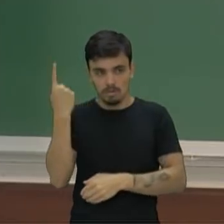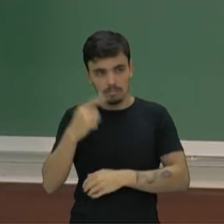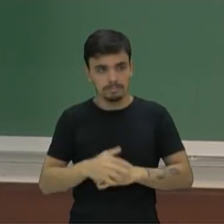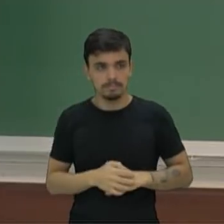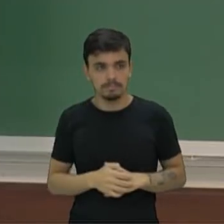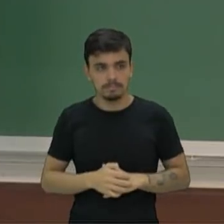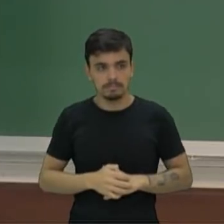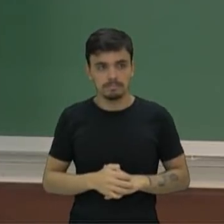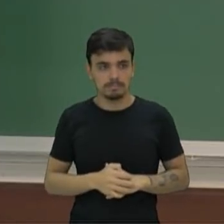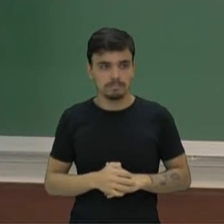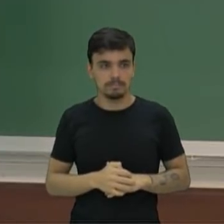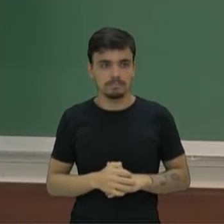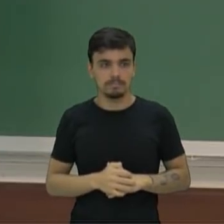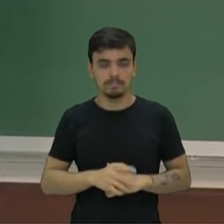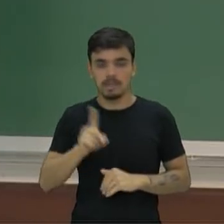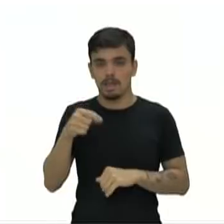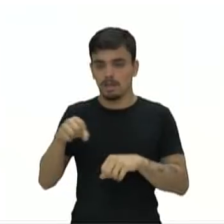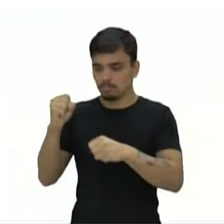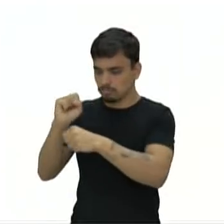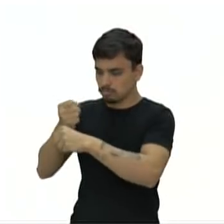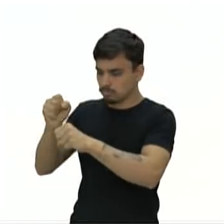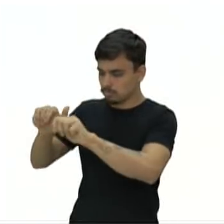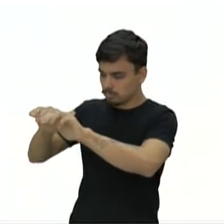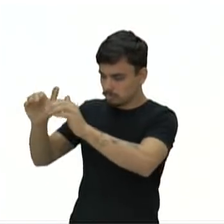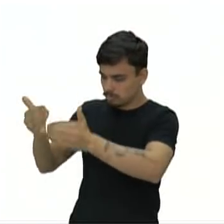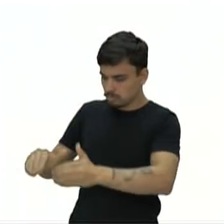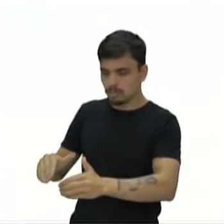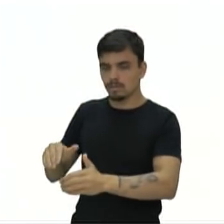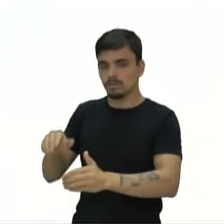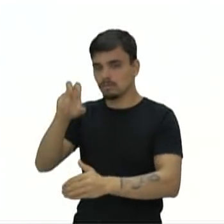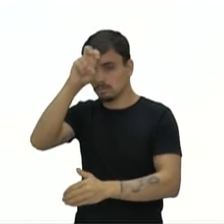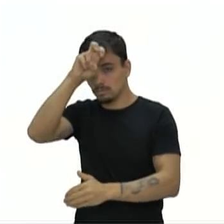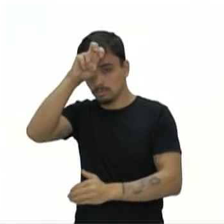viram. Né? É uma estátua egípcia do faraó